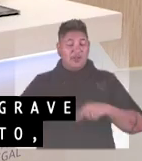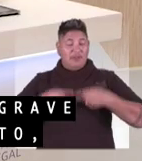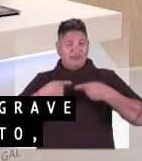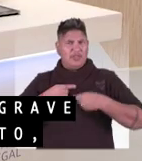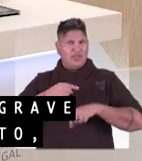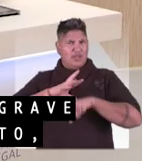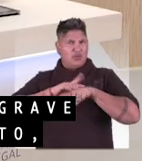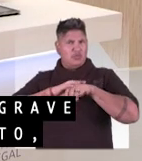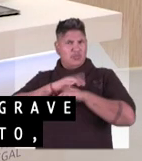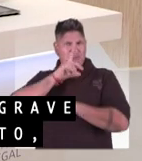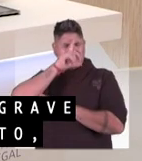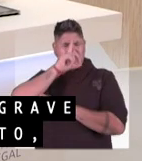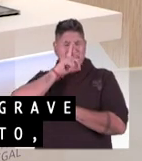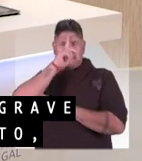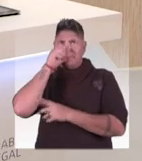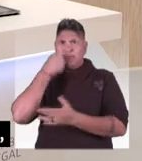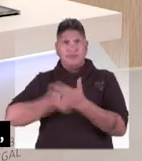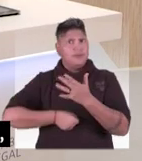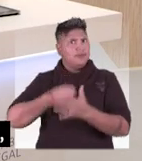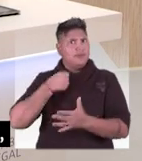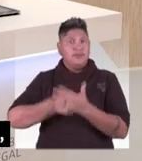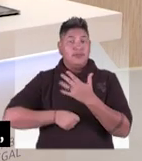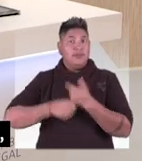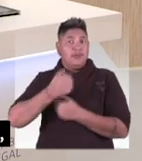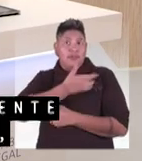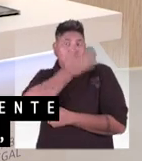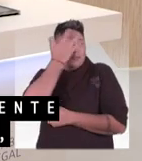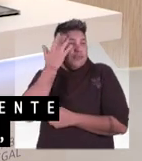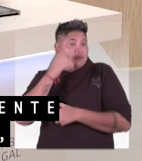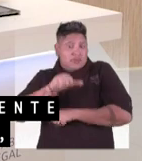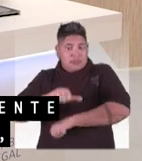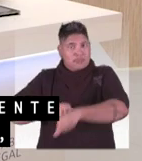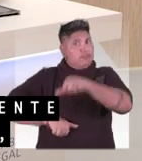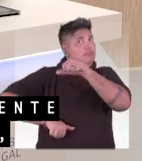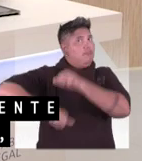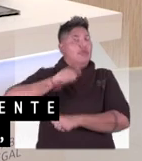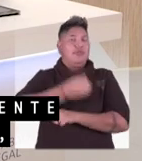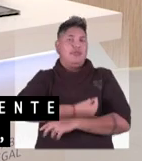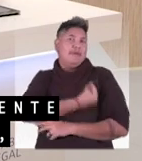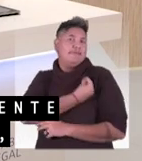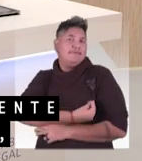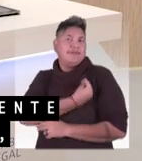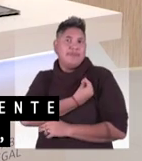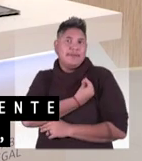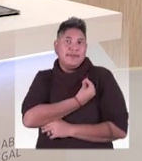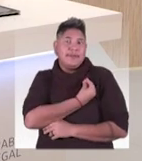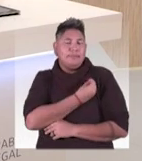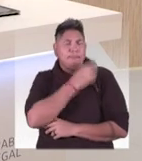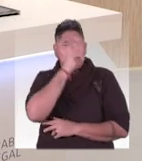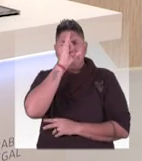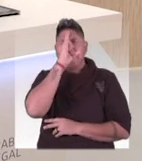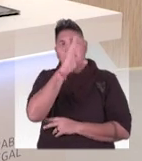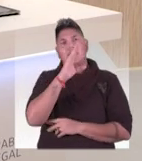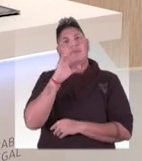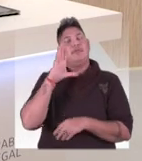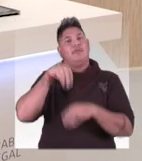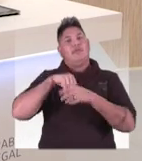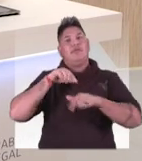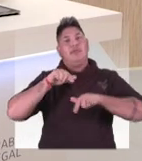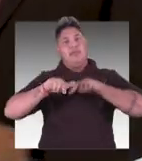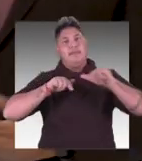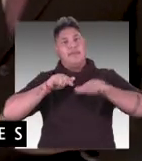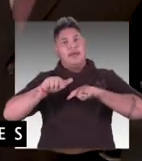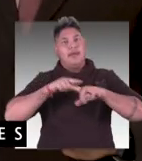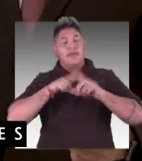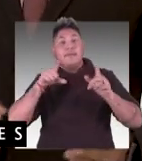Enfrentar uma doença grave é uma batalha e tanto que muitas vezes transforma radicalmente a vida da pessoa, principalmente no